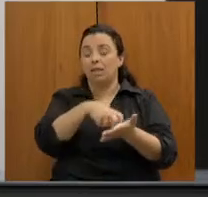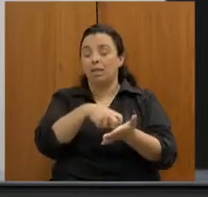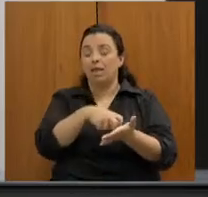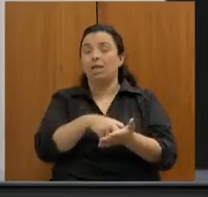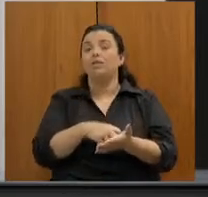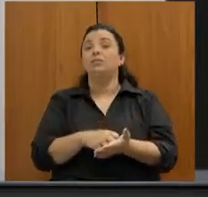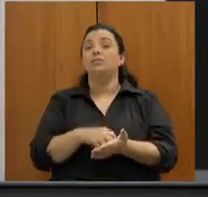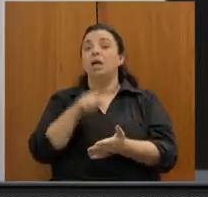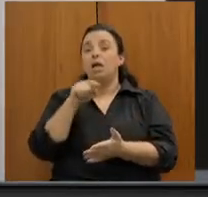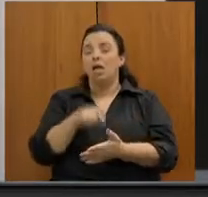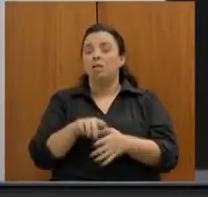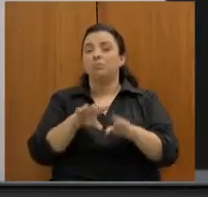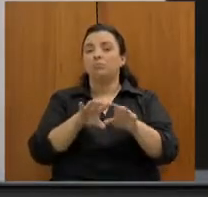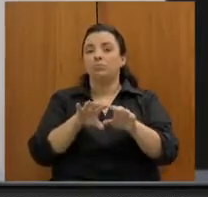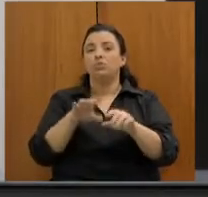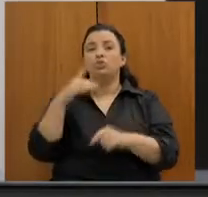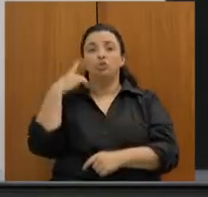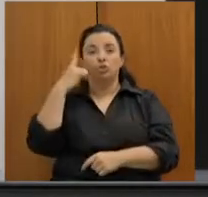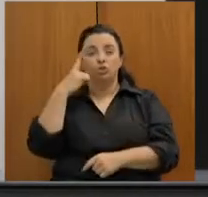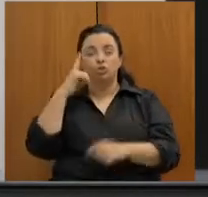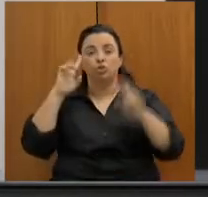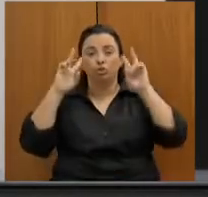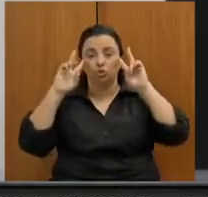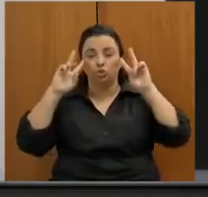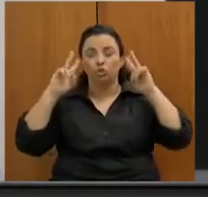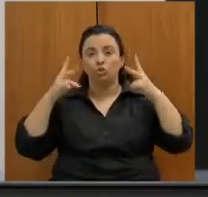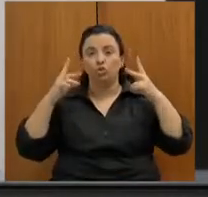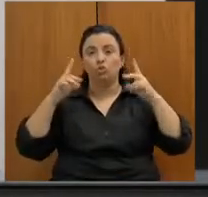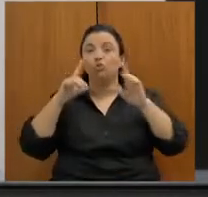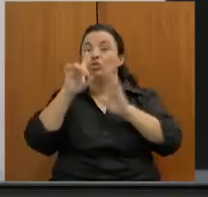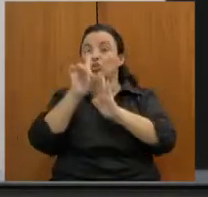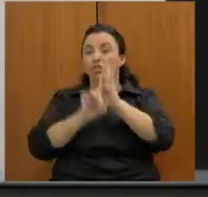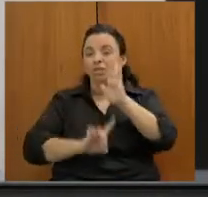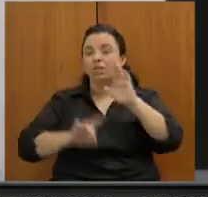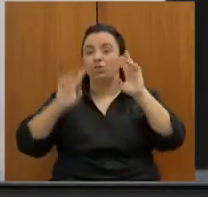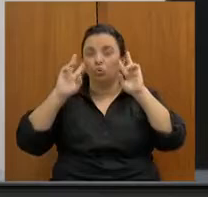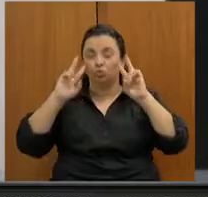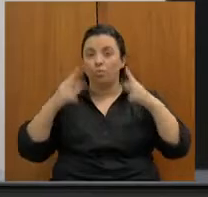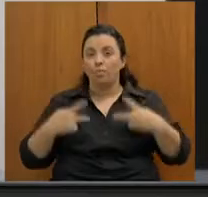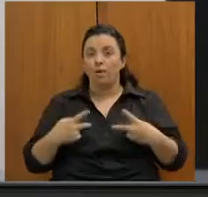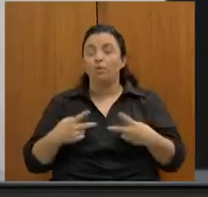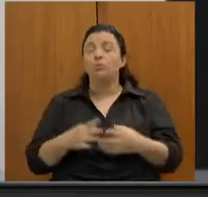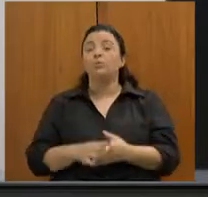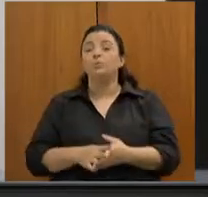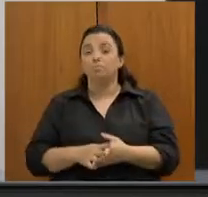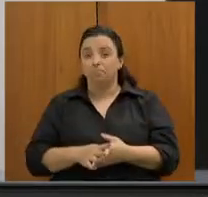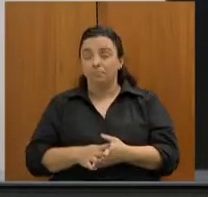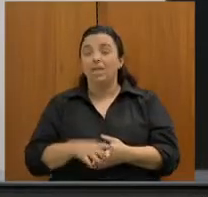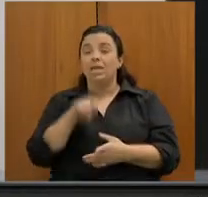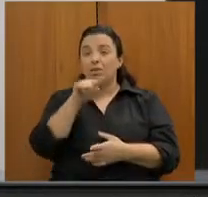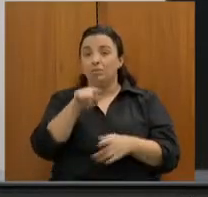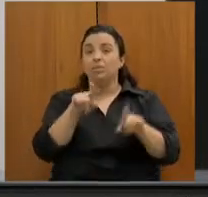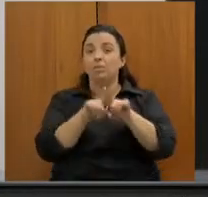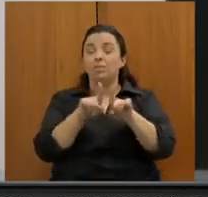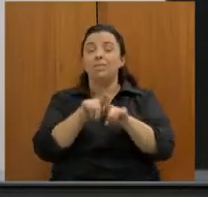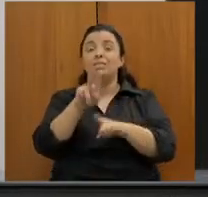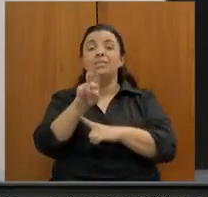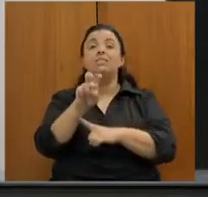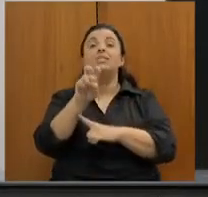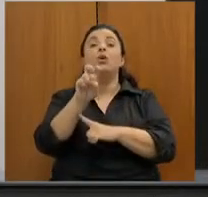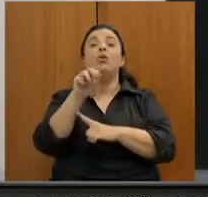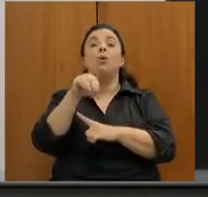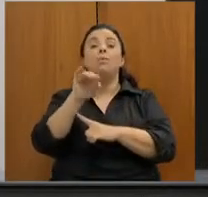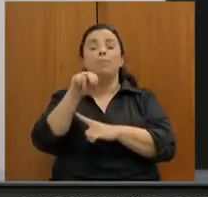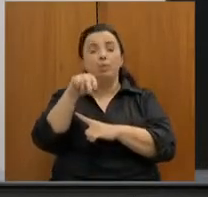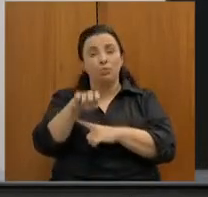Prefeitura Municipal de Nova Lima para também é Eduarda aproveitar cinco minutos Peço